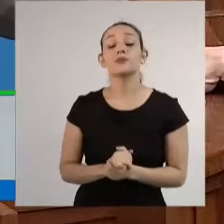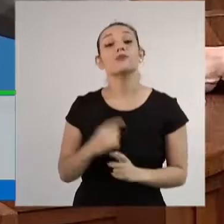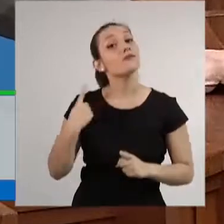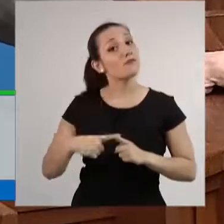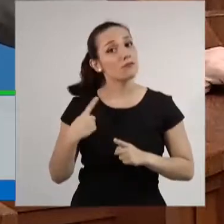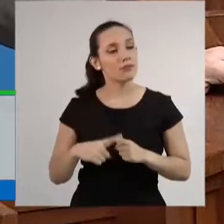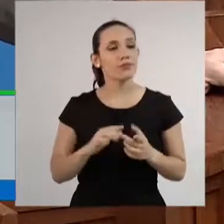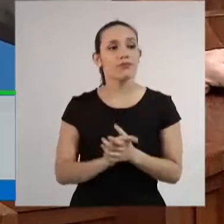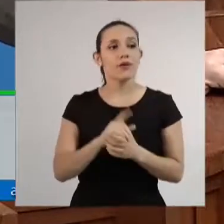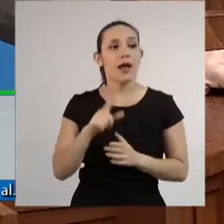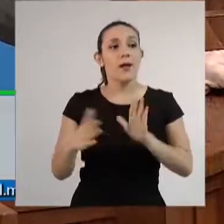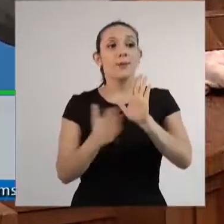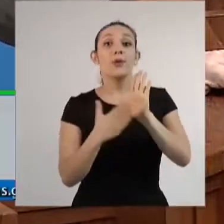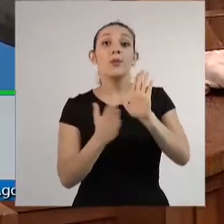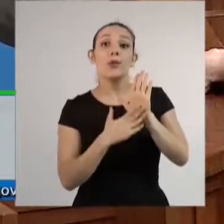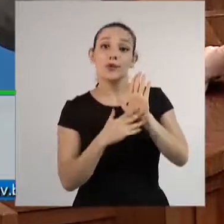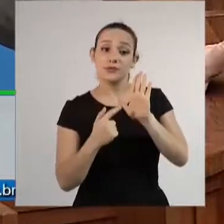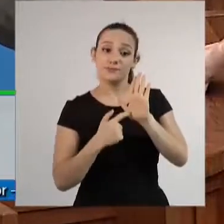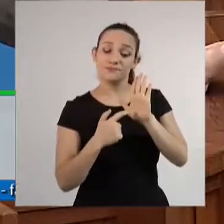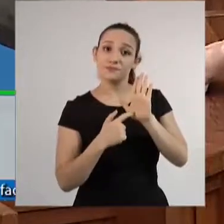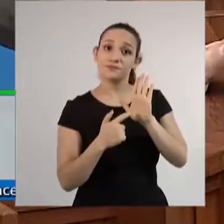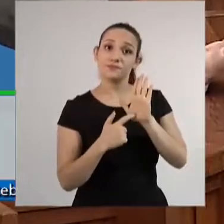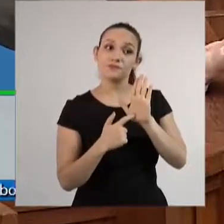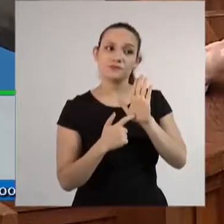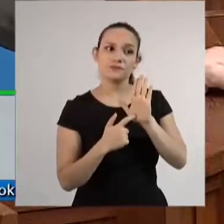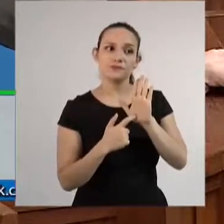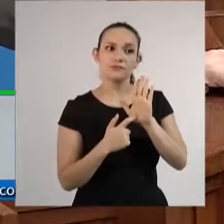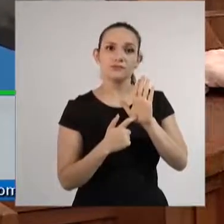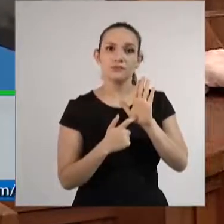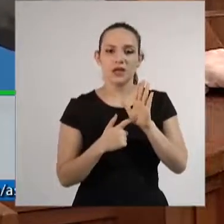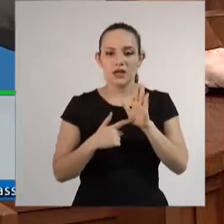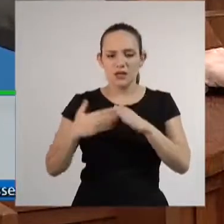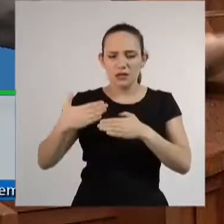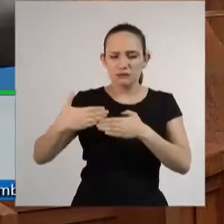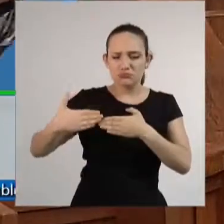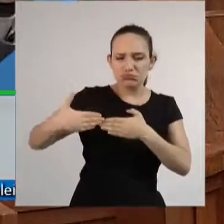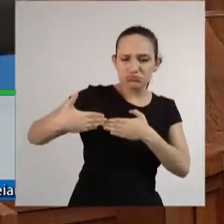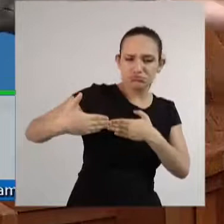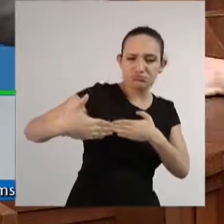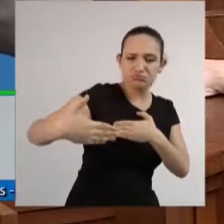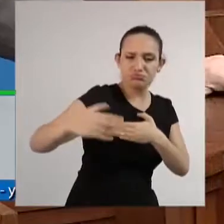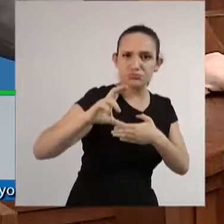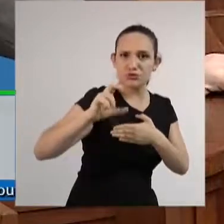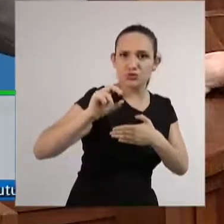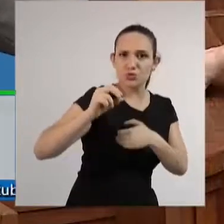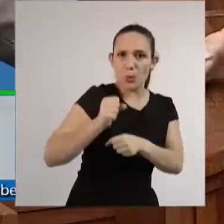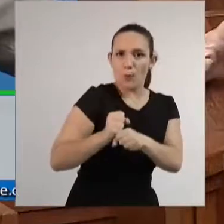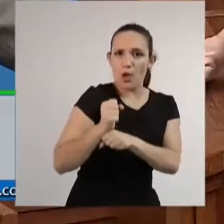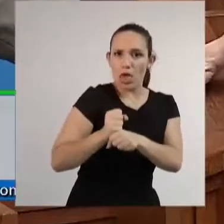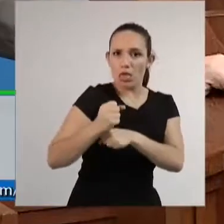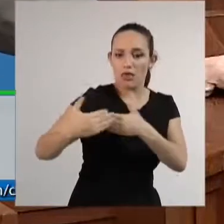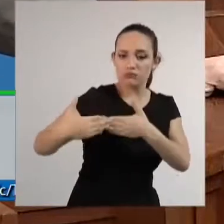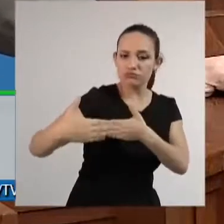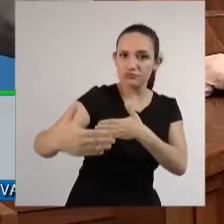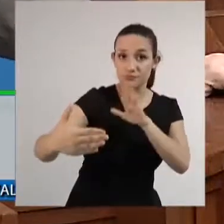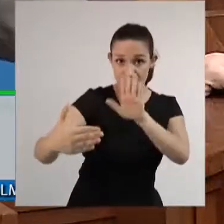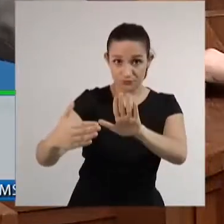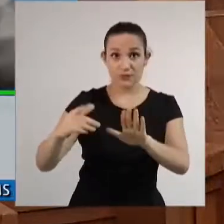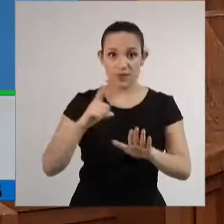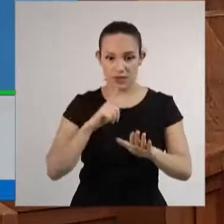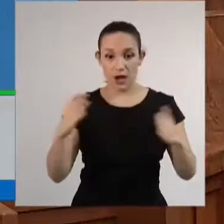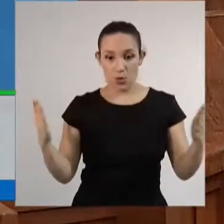Seria uma proposta para 50 anos. Nós teríamos 10